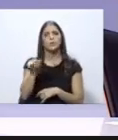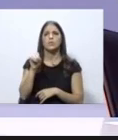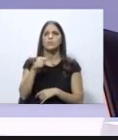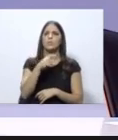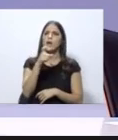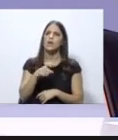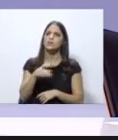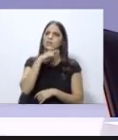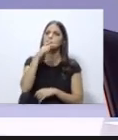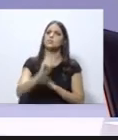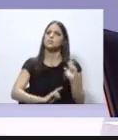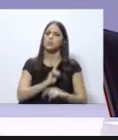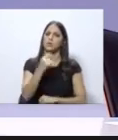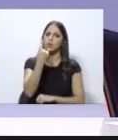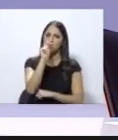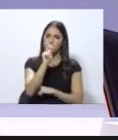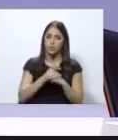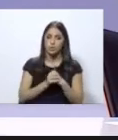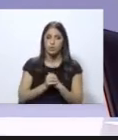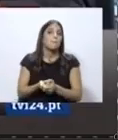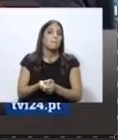primeiro minuto em que ficou tudo tão claro.